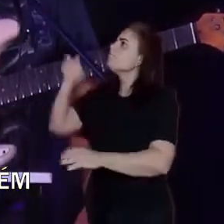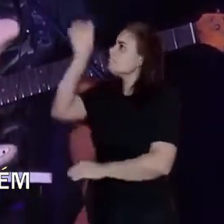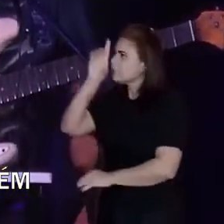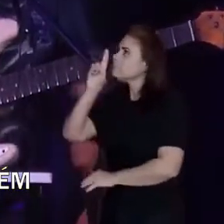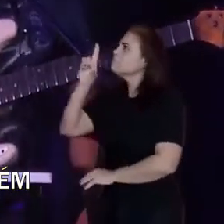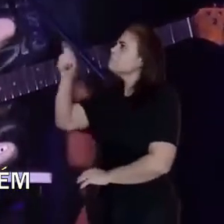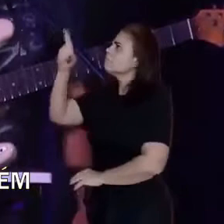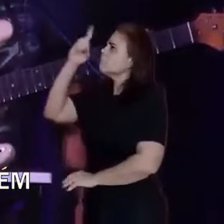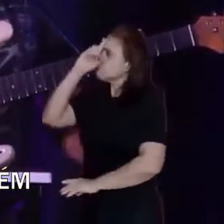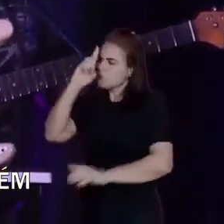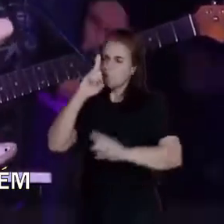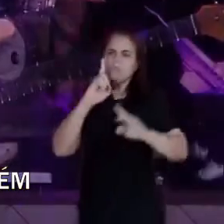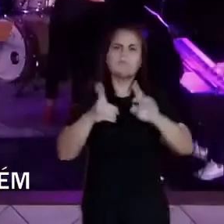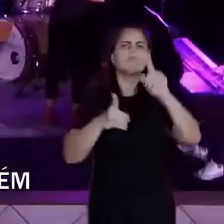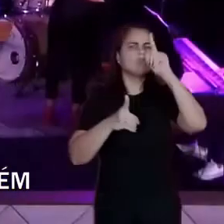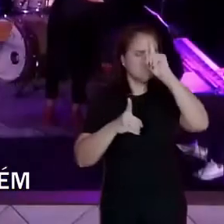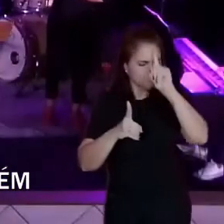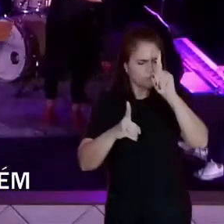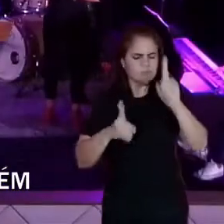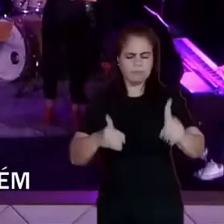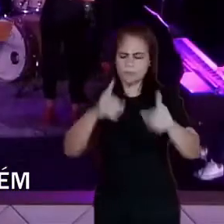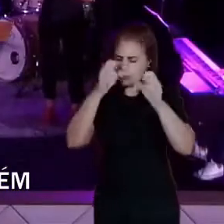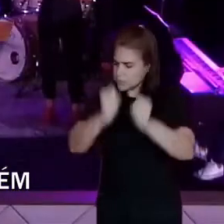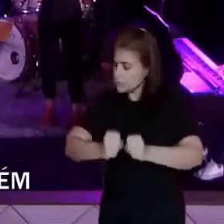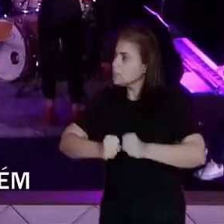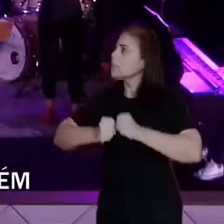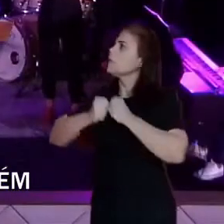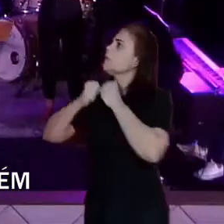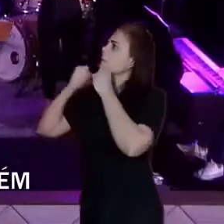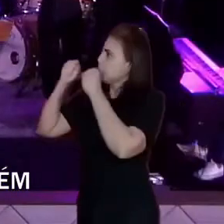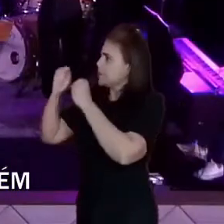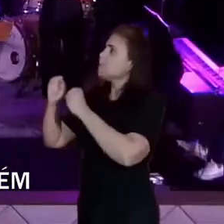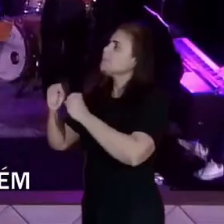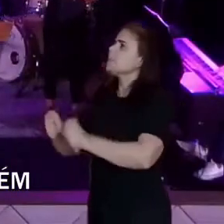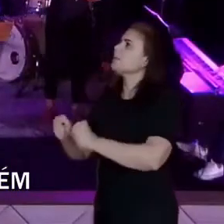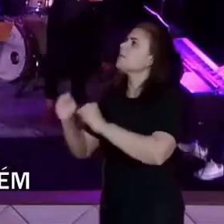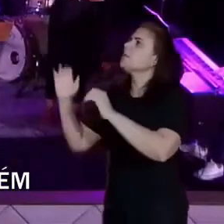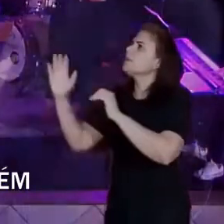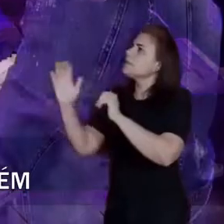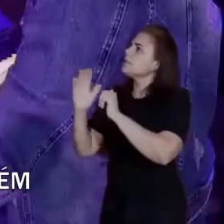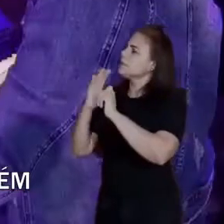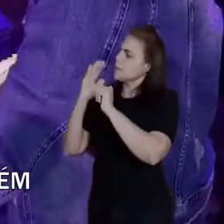teu alumínio e o poder